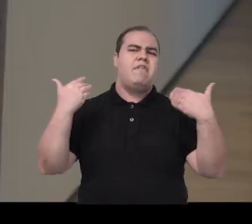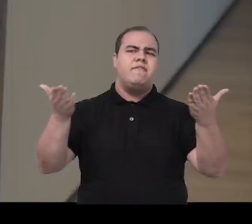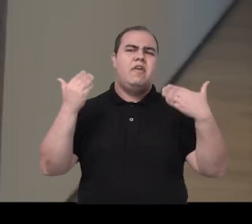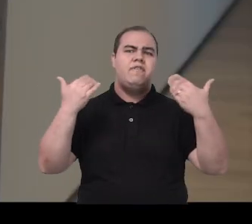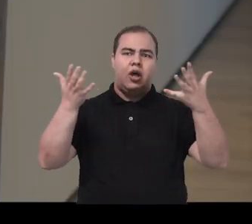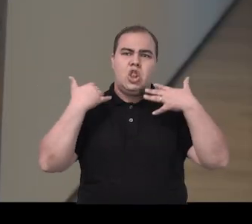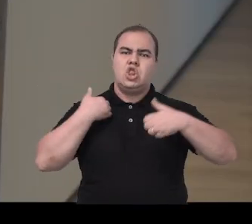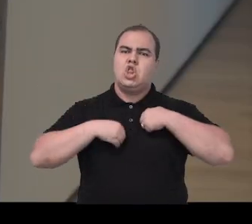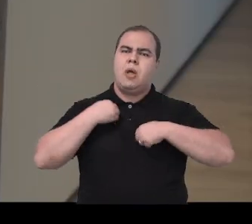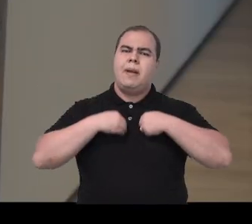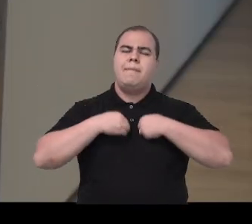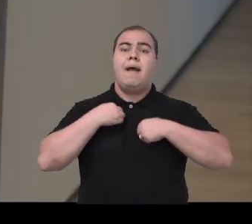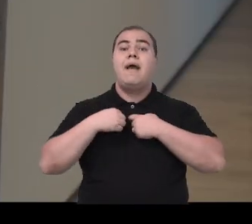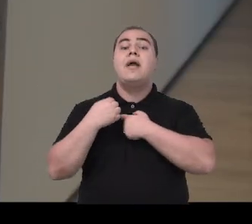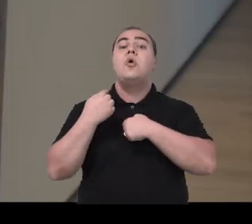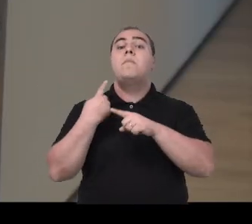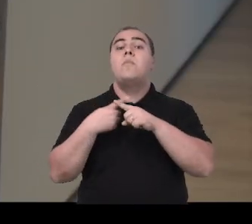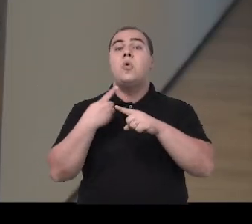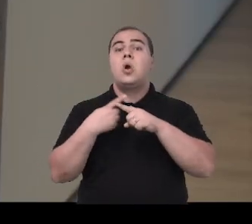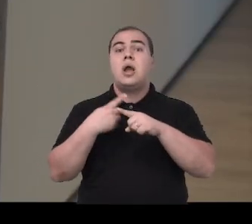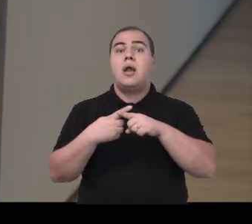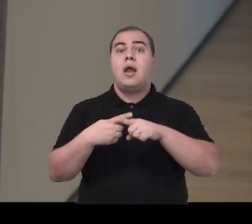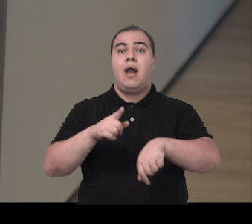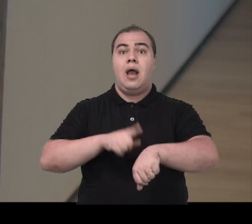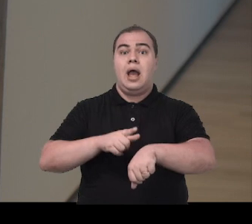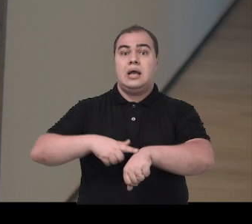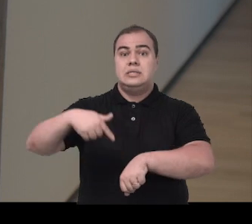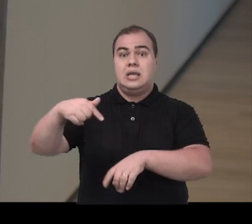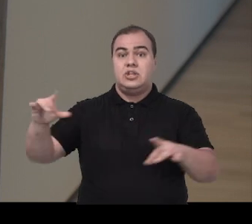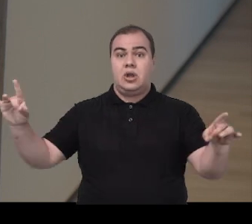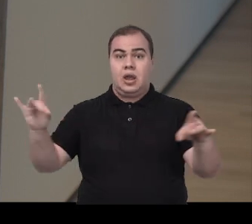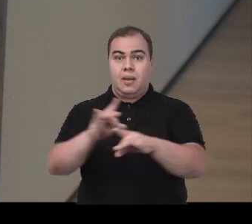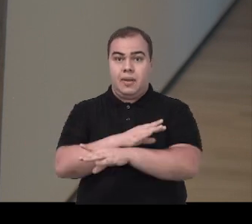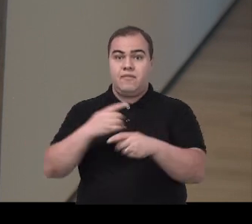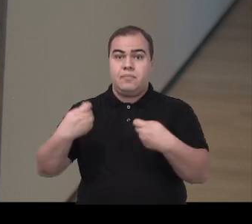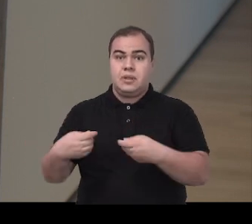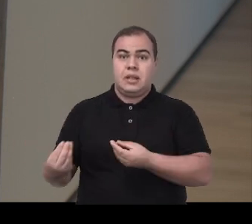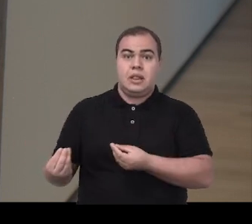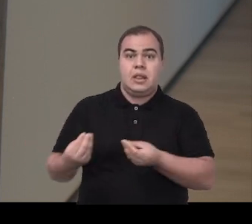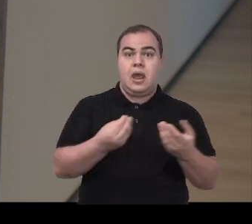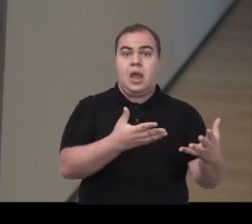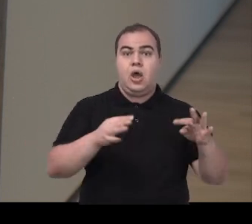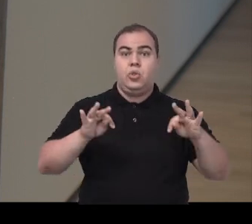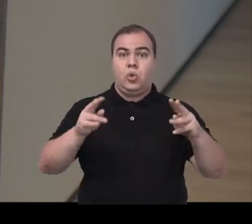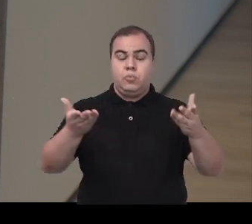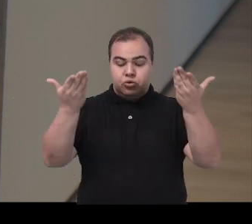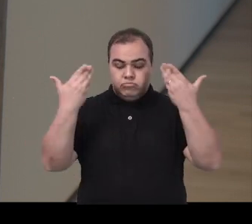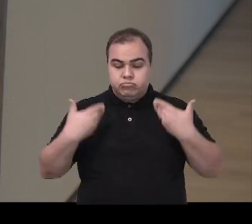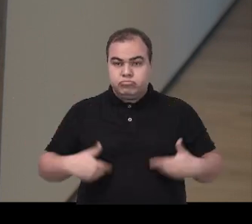vamos lá, vamos tomar banho. Aqui. Porque acabava o plantão às 7 e tinha que entregar o plantão com todo